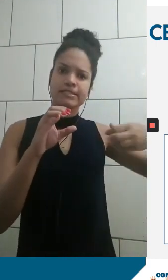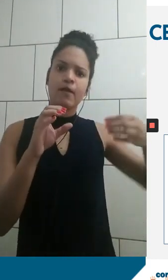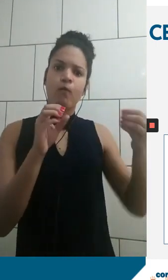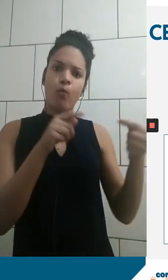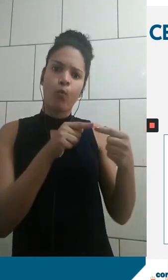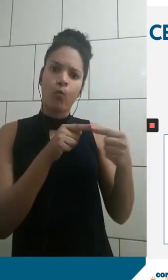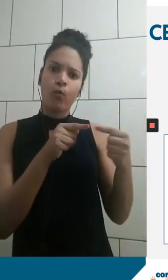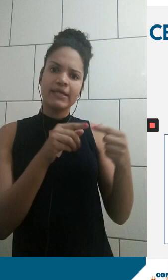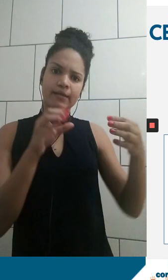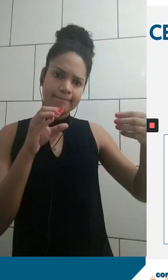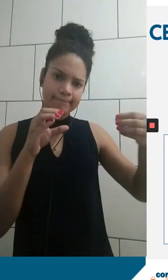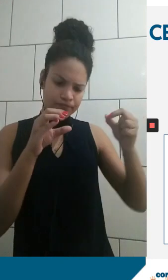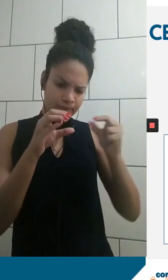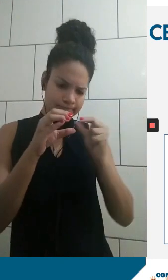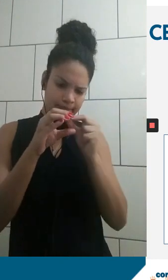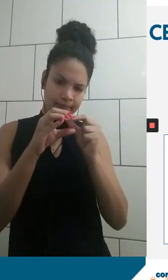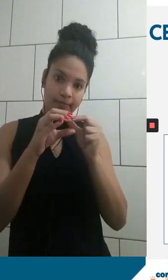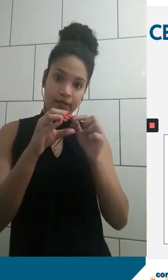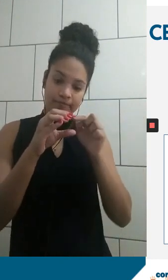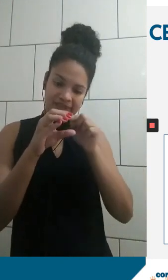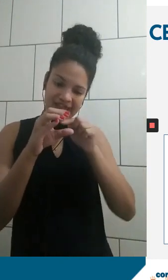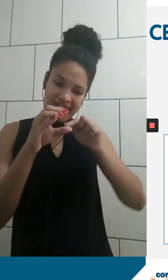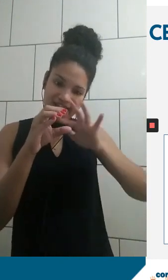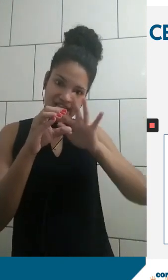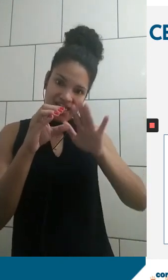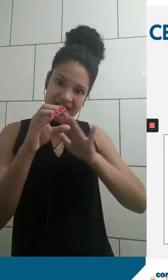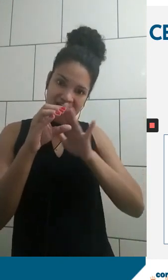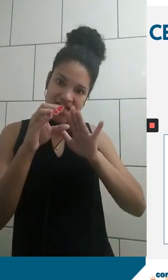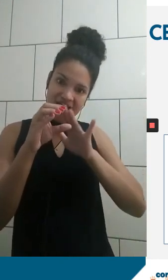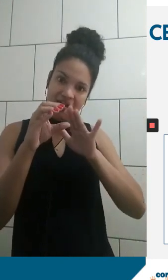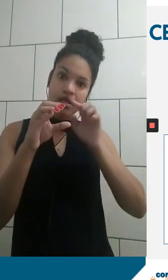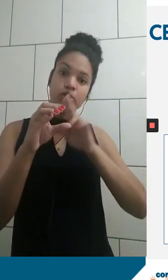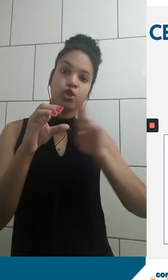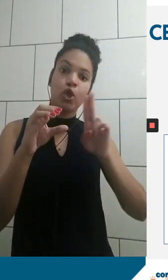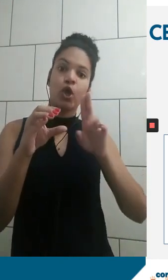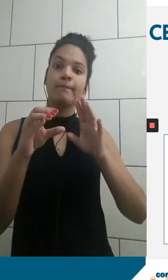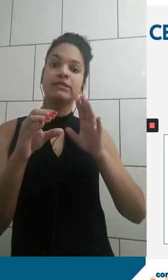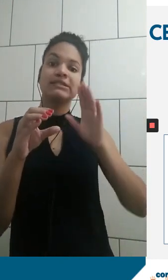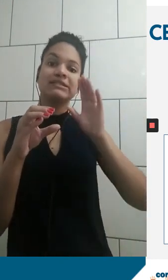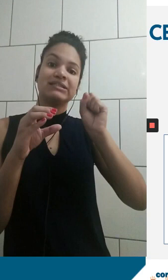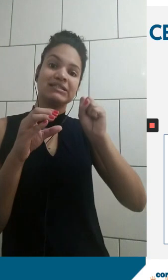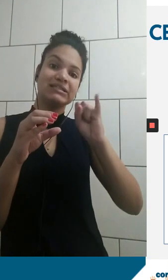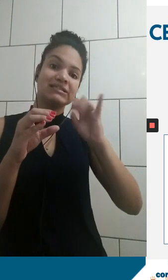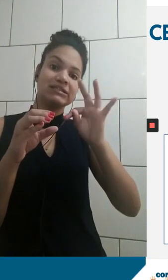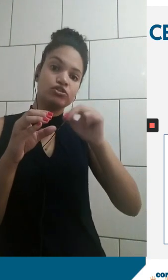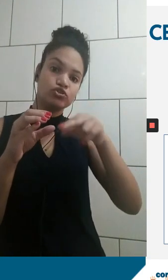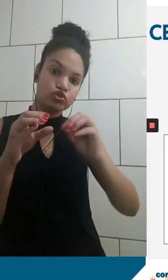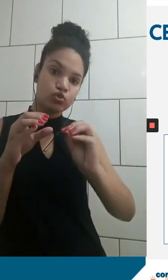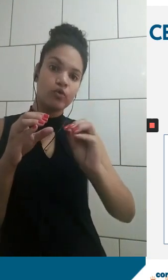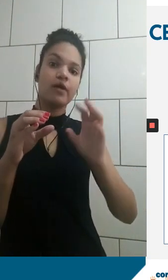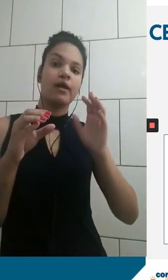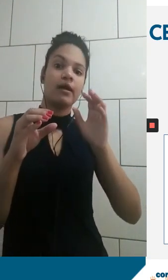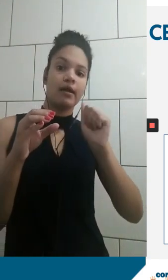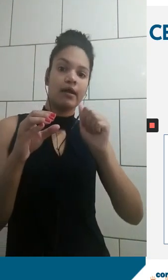de sítio específico, ou centro ativo. Então, os substratos vão se ligar de forma